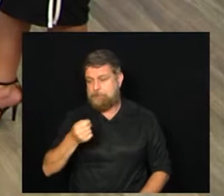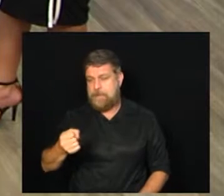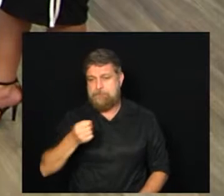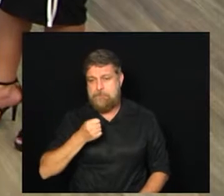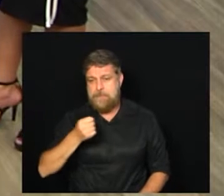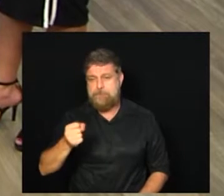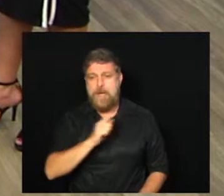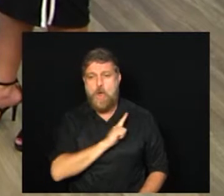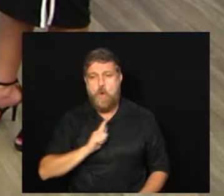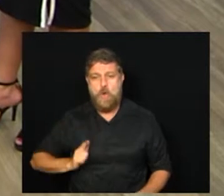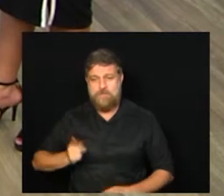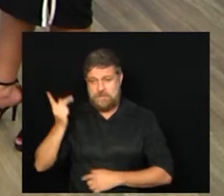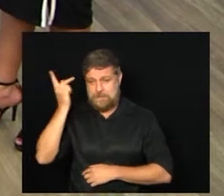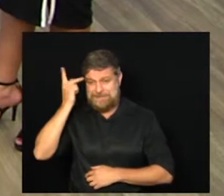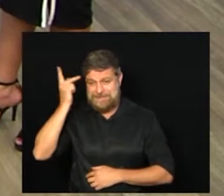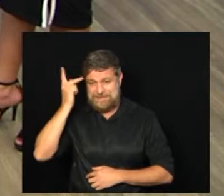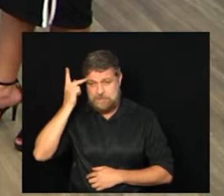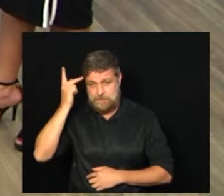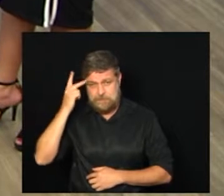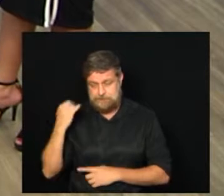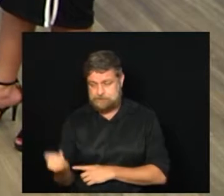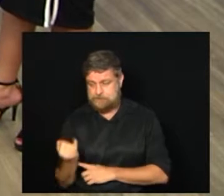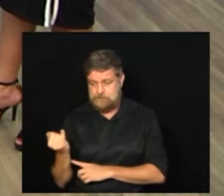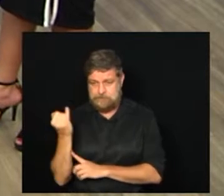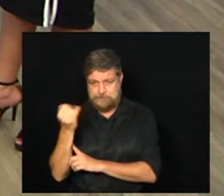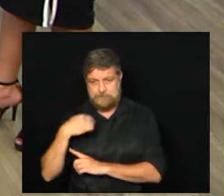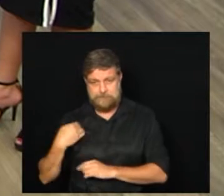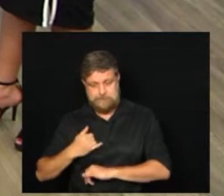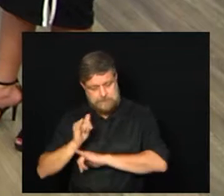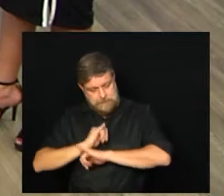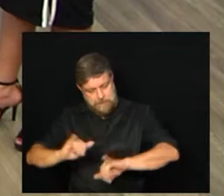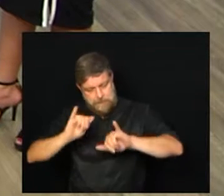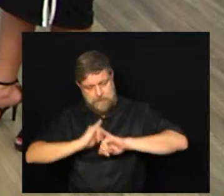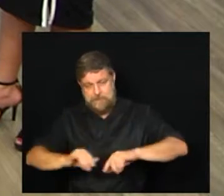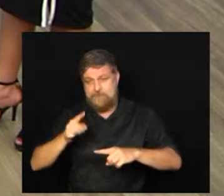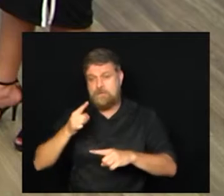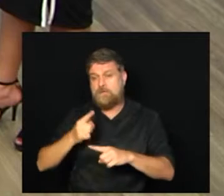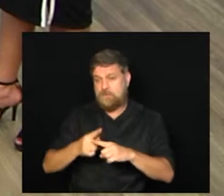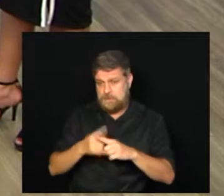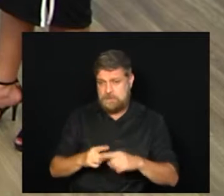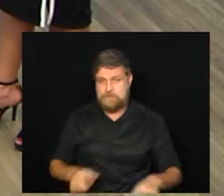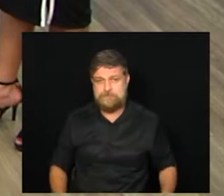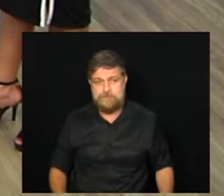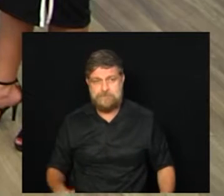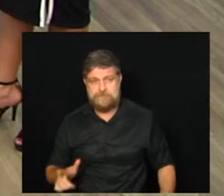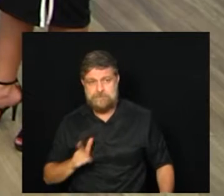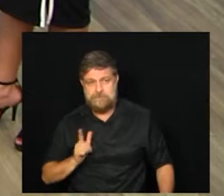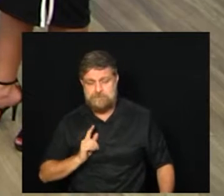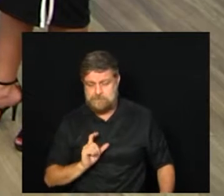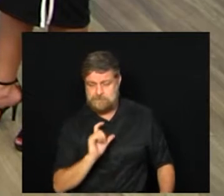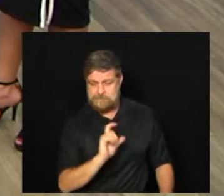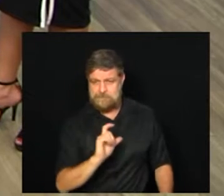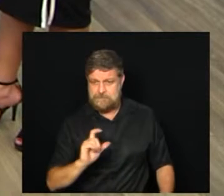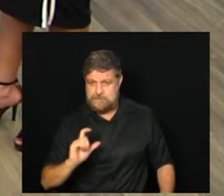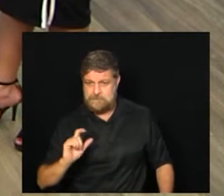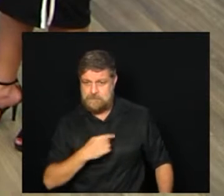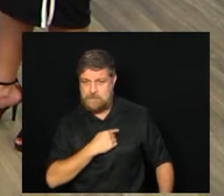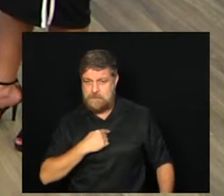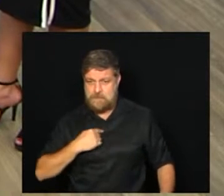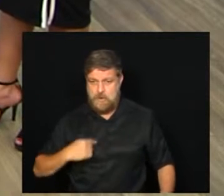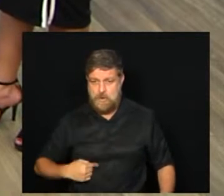governo do estado e é importante nós falarmos sobre este assunto porque Algumas doses da Coronavac